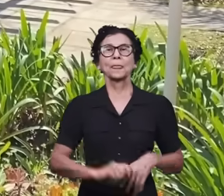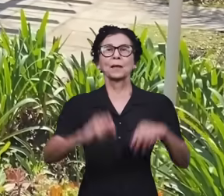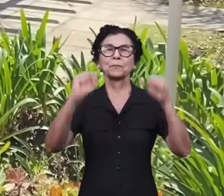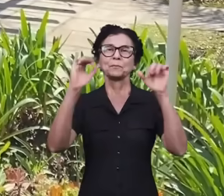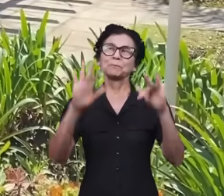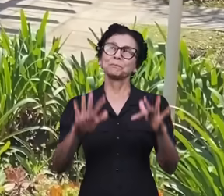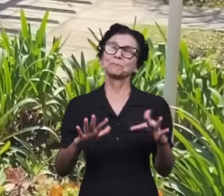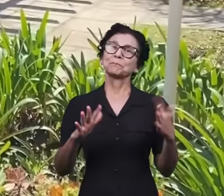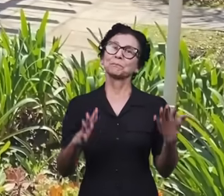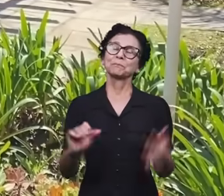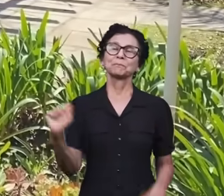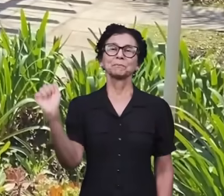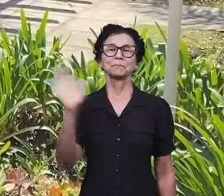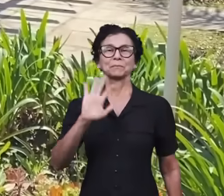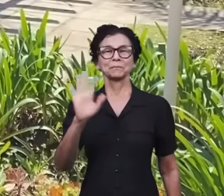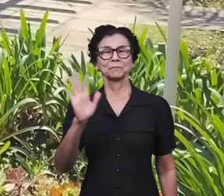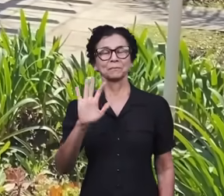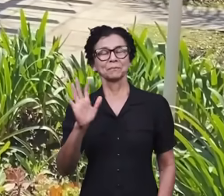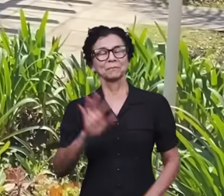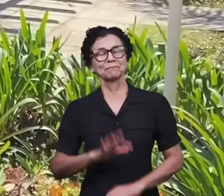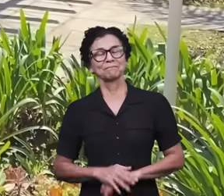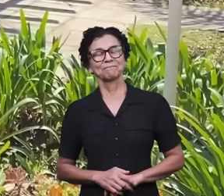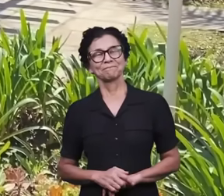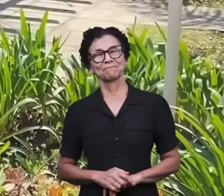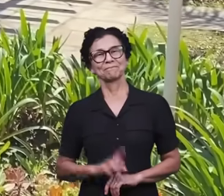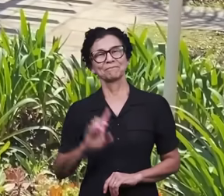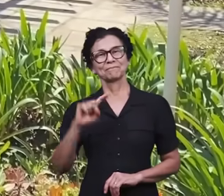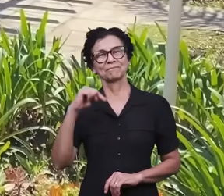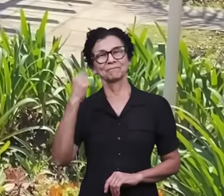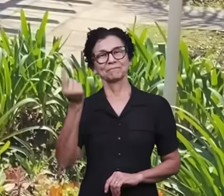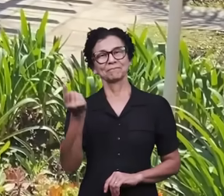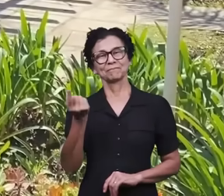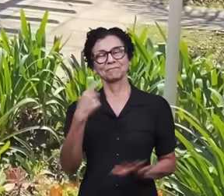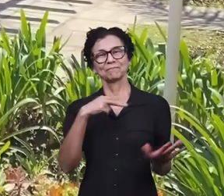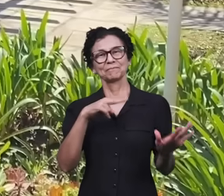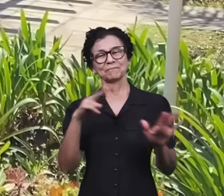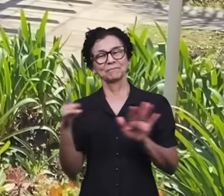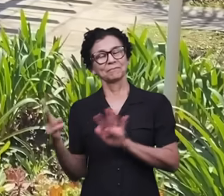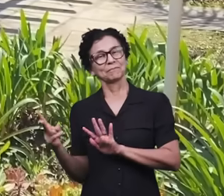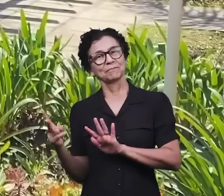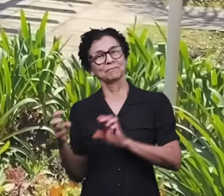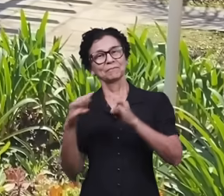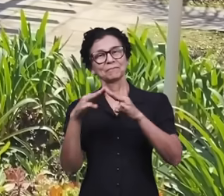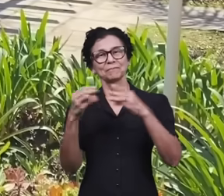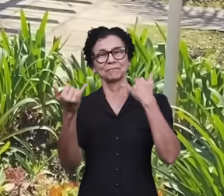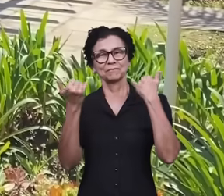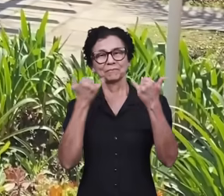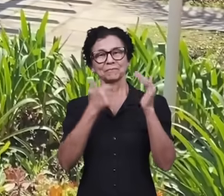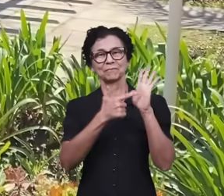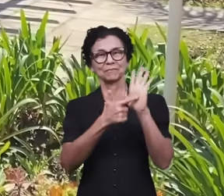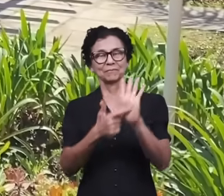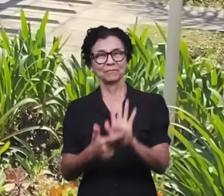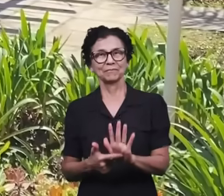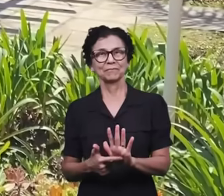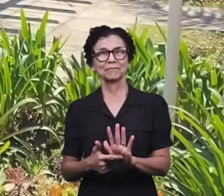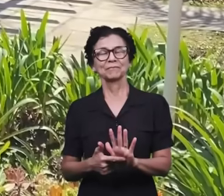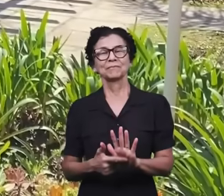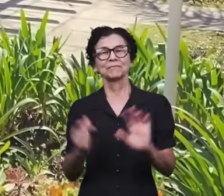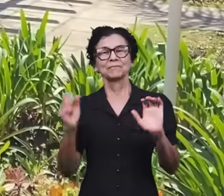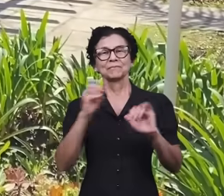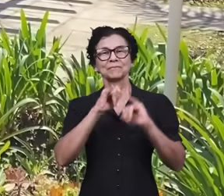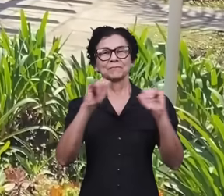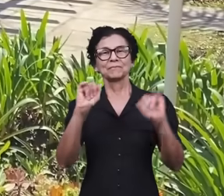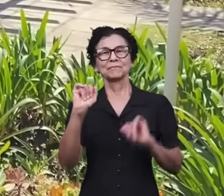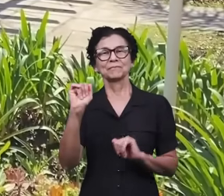despeço dos irmãos e aguardo na próxima semana aqui no Maranhão News com as notícias do Paraná. Um grande abraço a